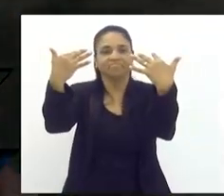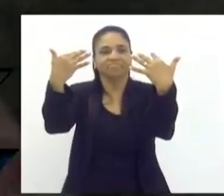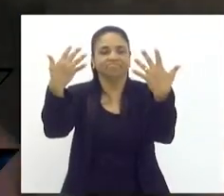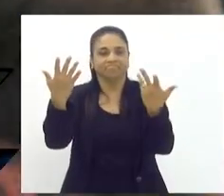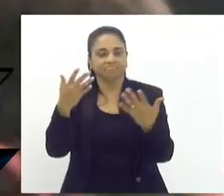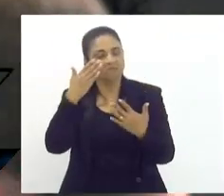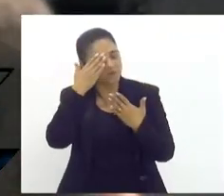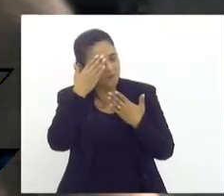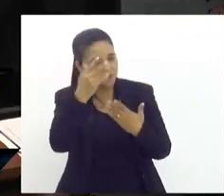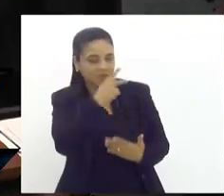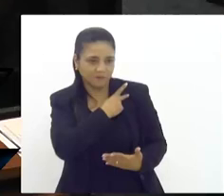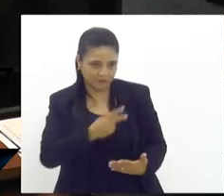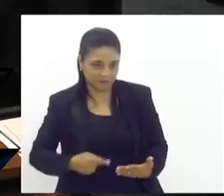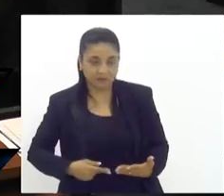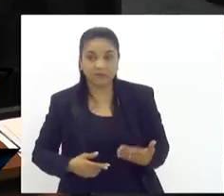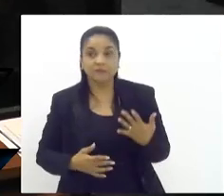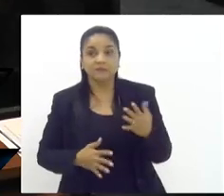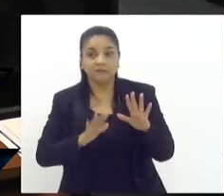Presidente